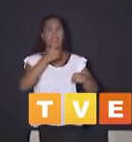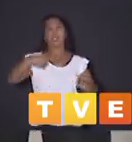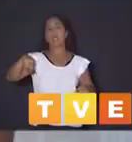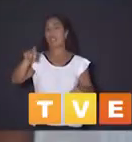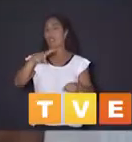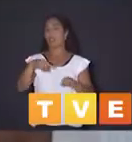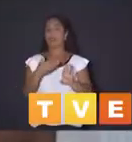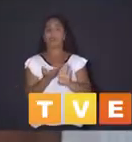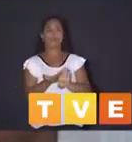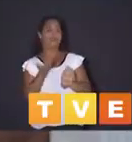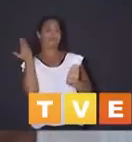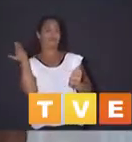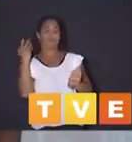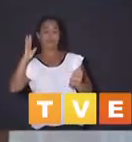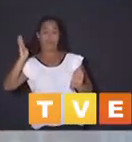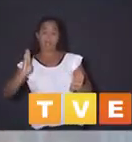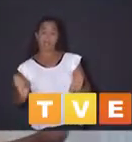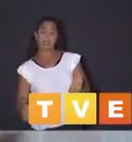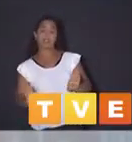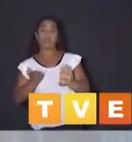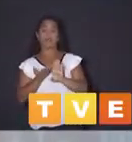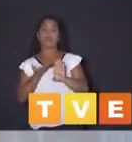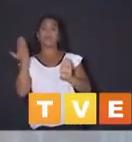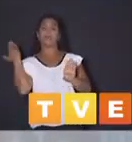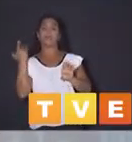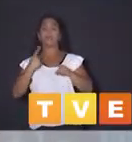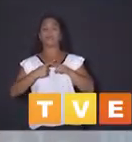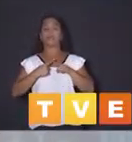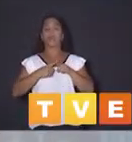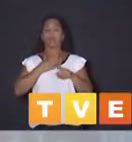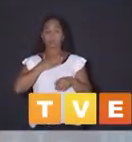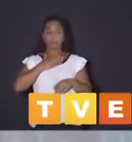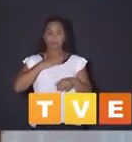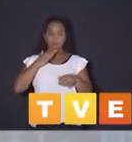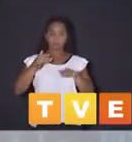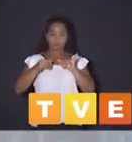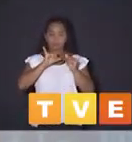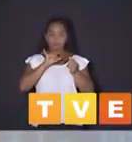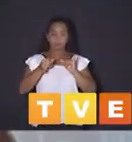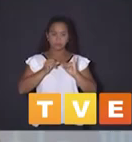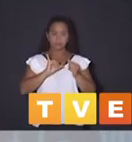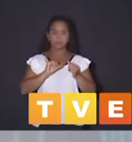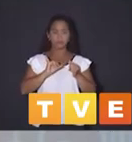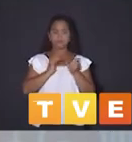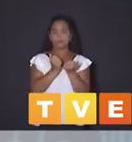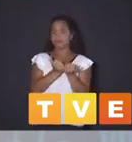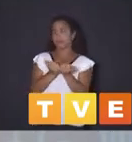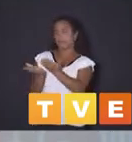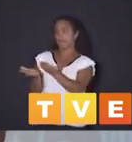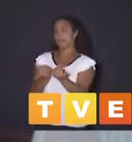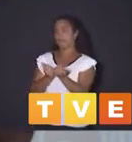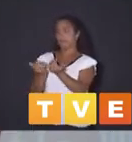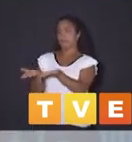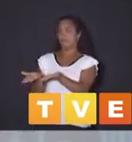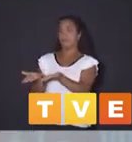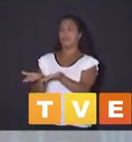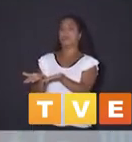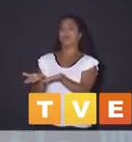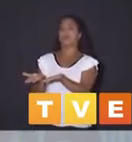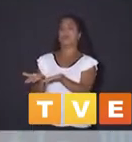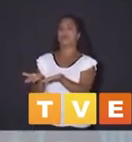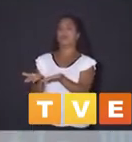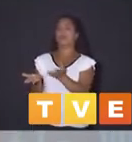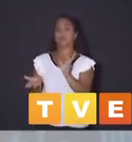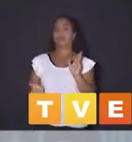disso a gente não vai perder a capacidade de fazer as coisas bem no meu laboratório deu contribuições que eu acho que são significativos gente deu um